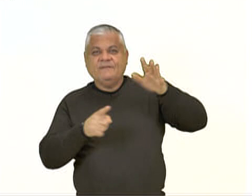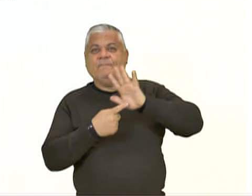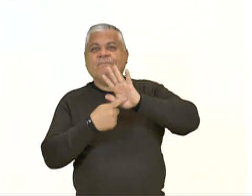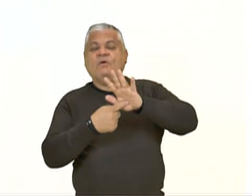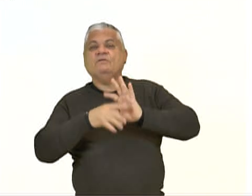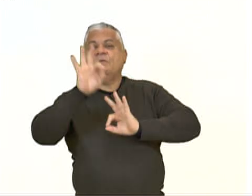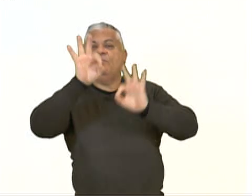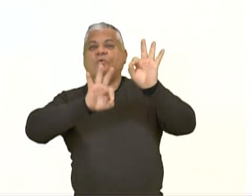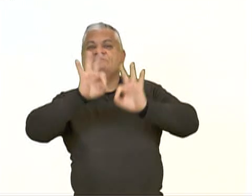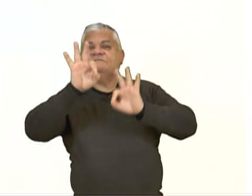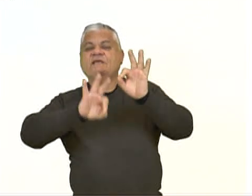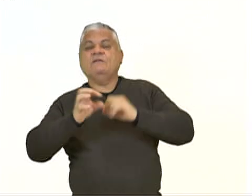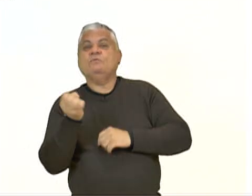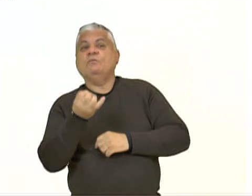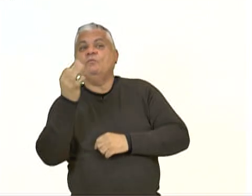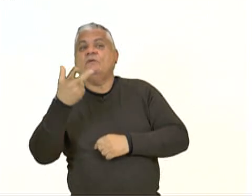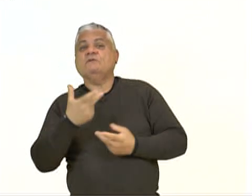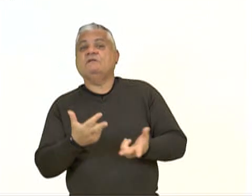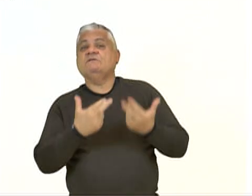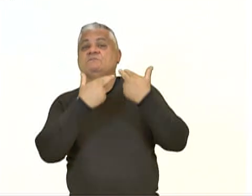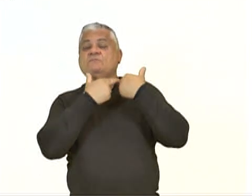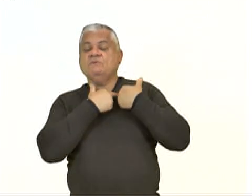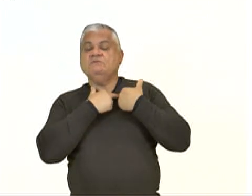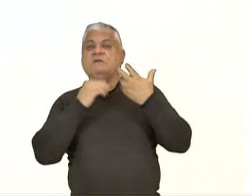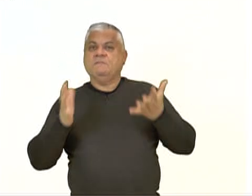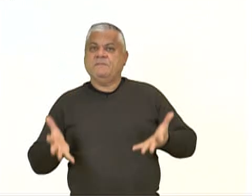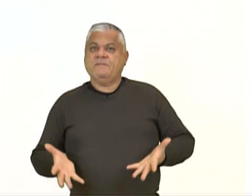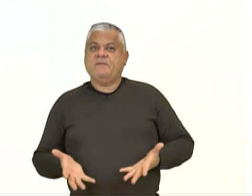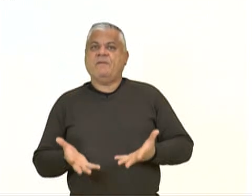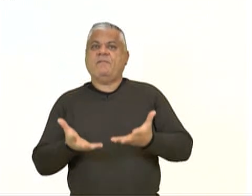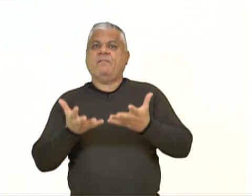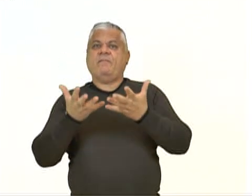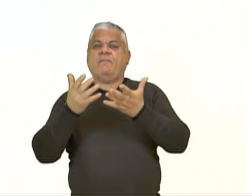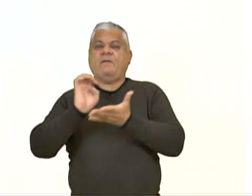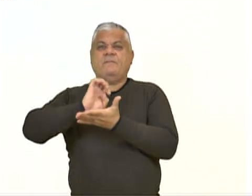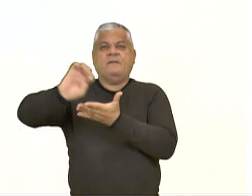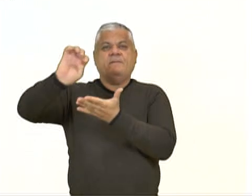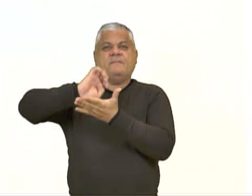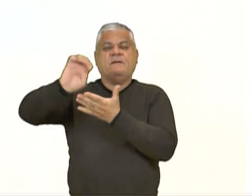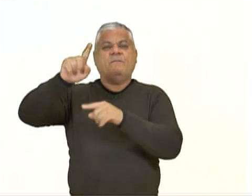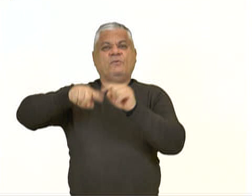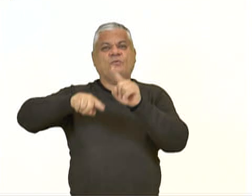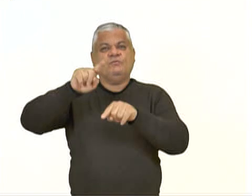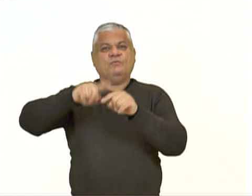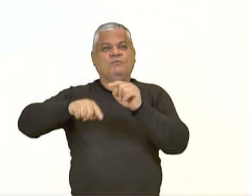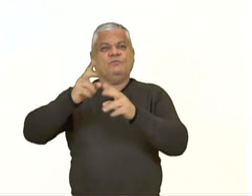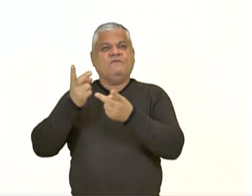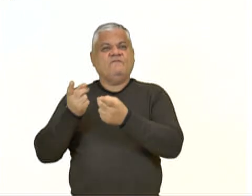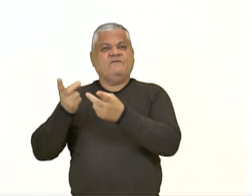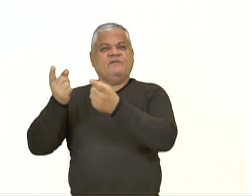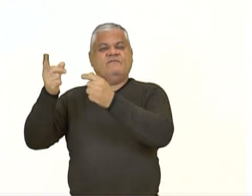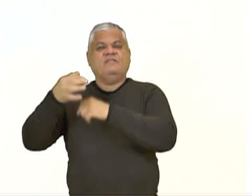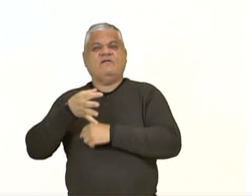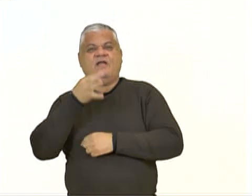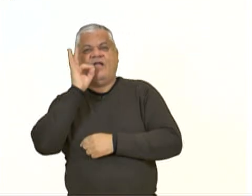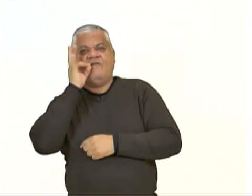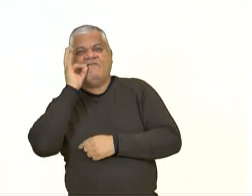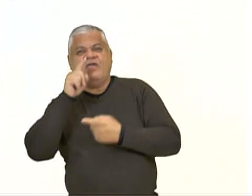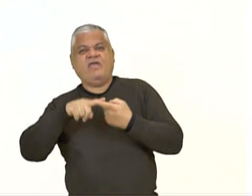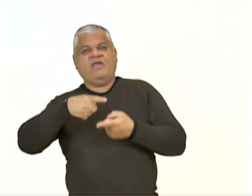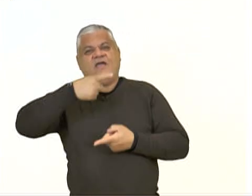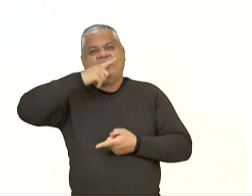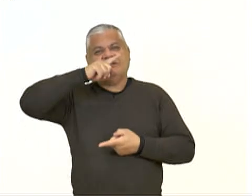agronegócio no Brasil, que são responsáveis pelo elevado volume de exportação de alguns produtos, como, por exemplo, ali o café, a